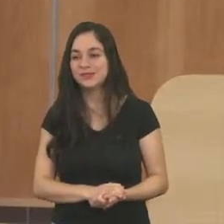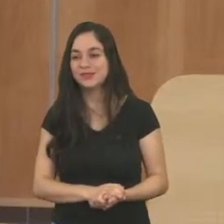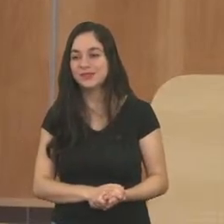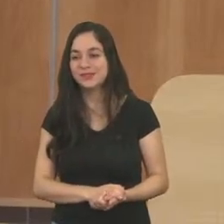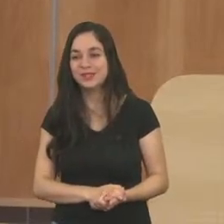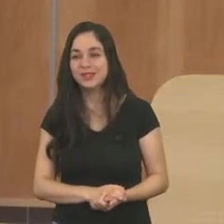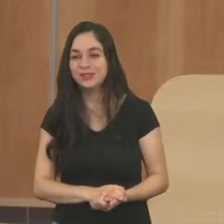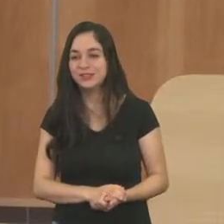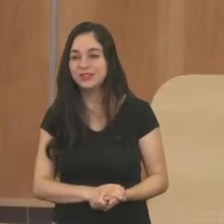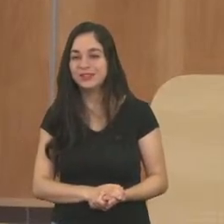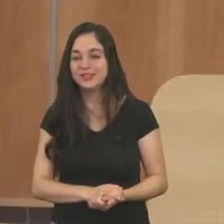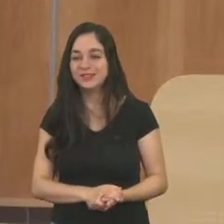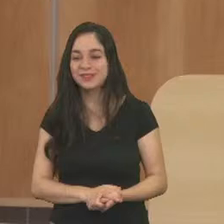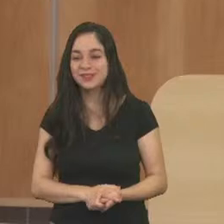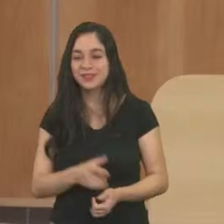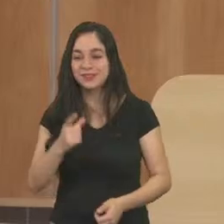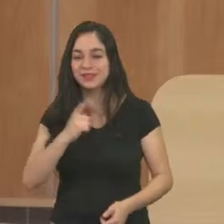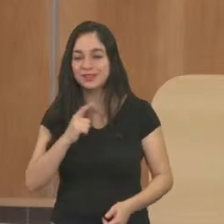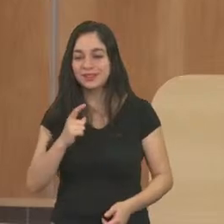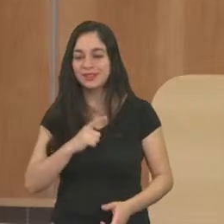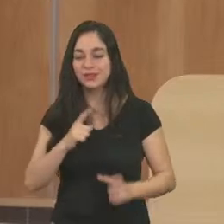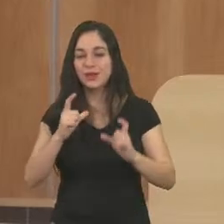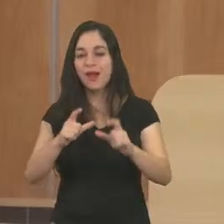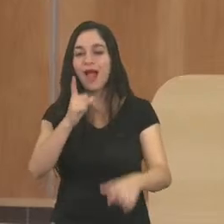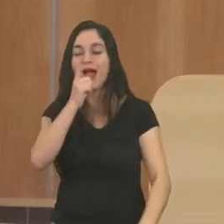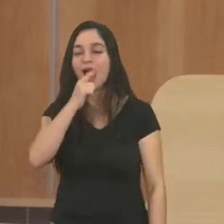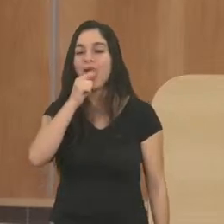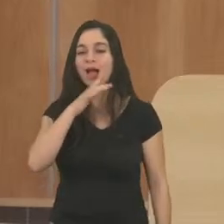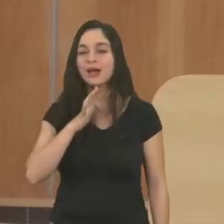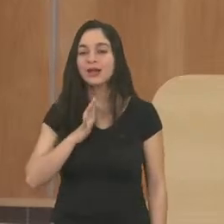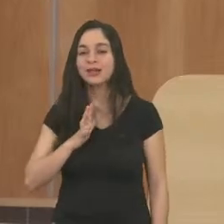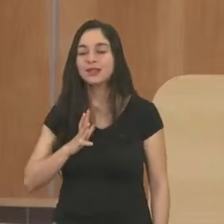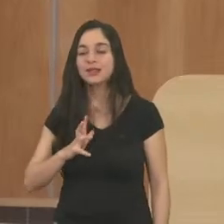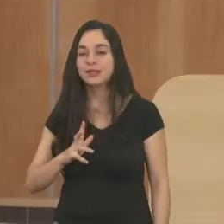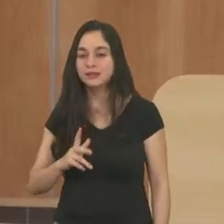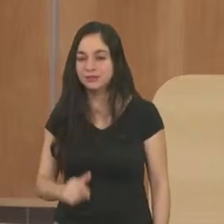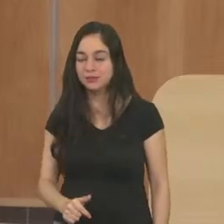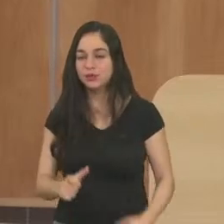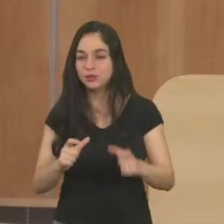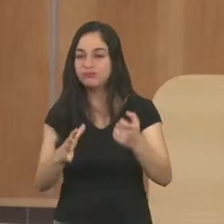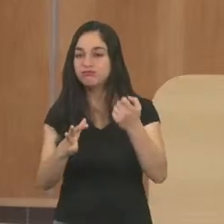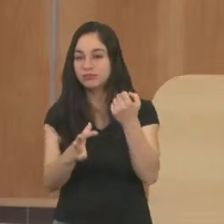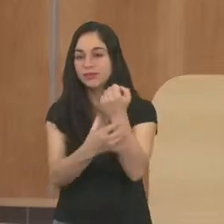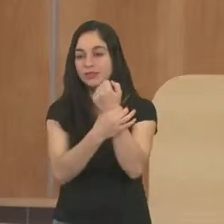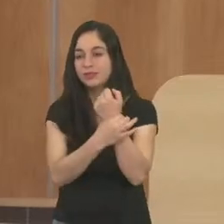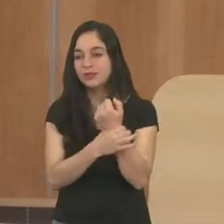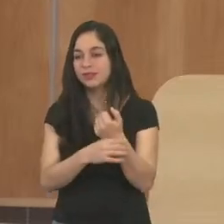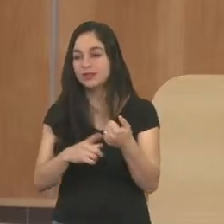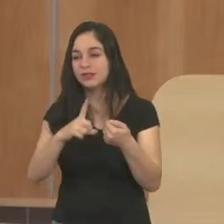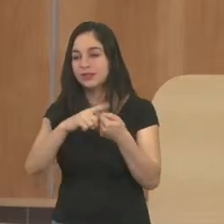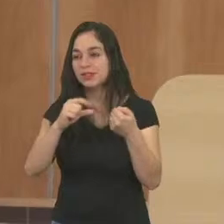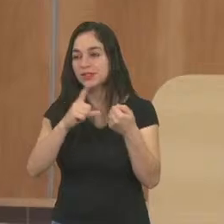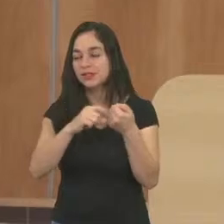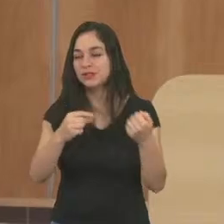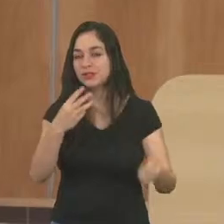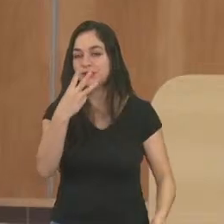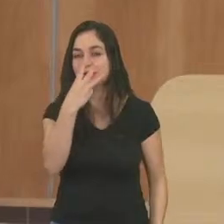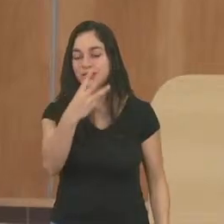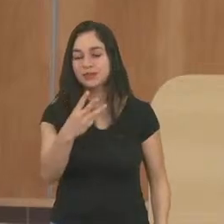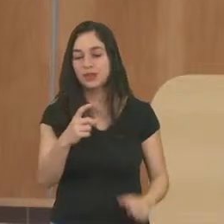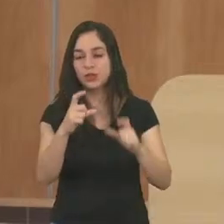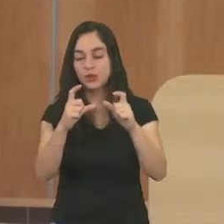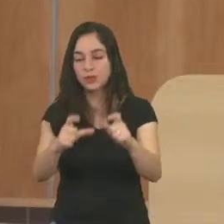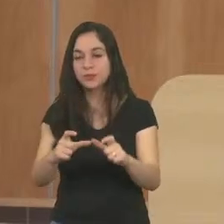garantam acesso à água potável em condições de higiene e segurança. Artigo 3º. Os locais de acesso à